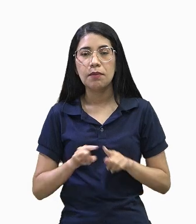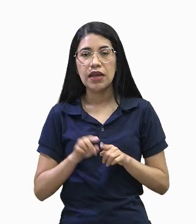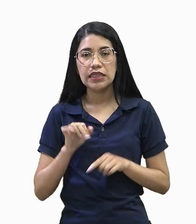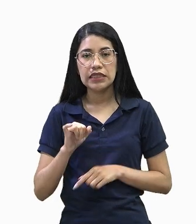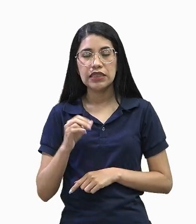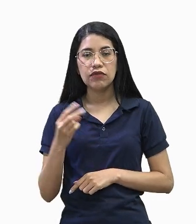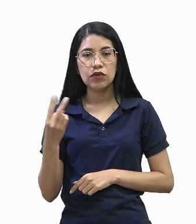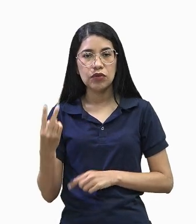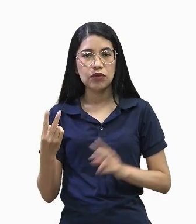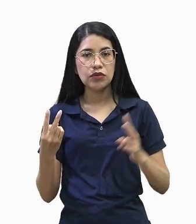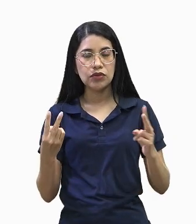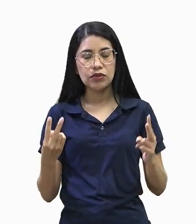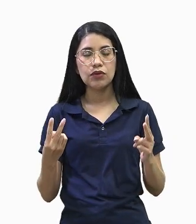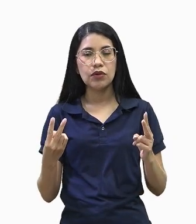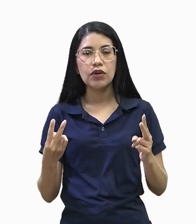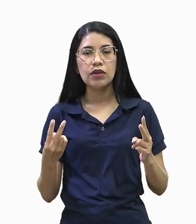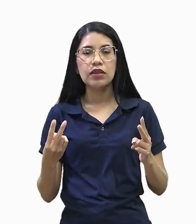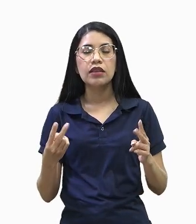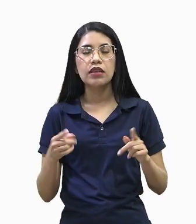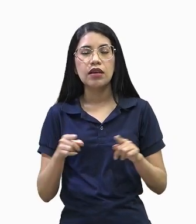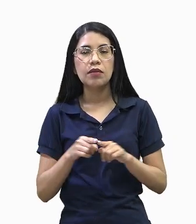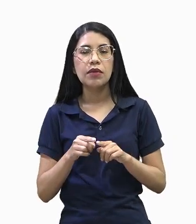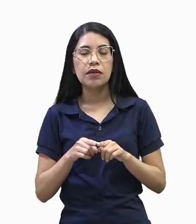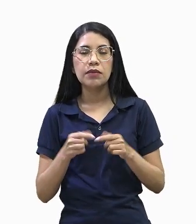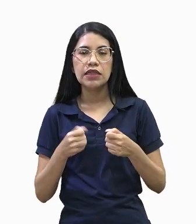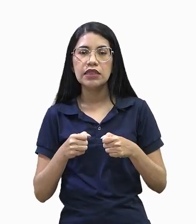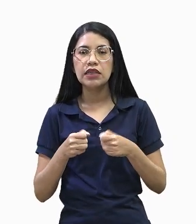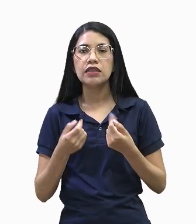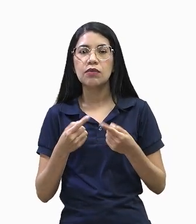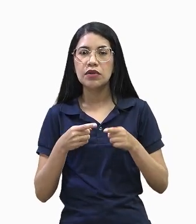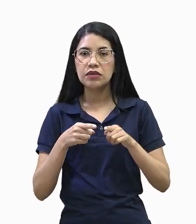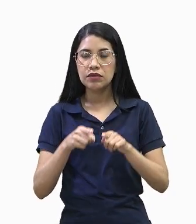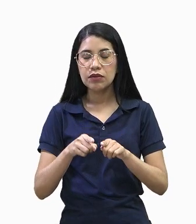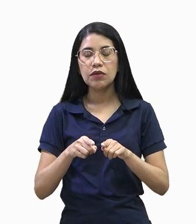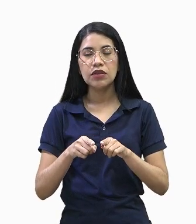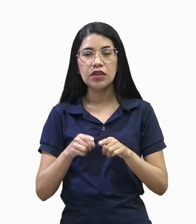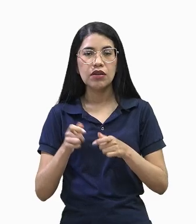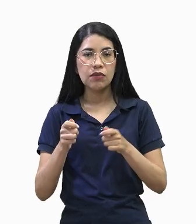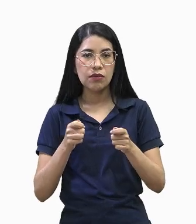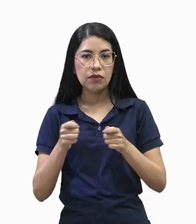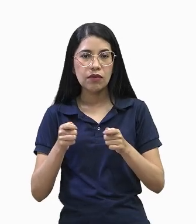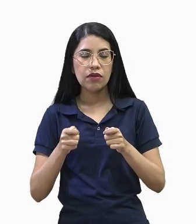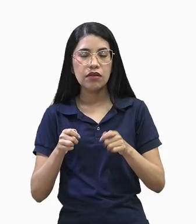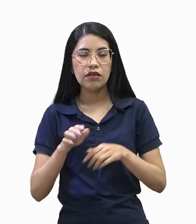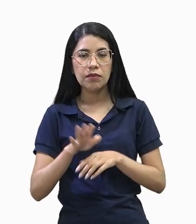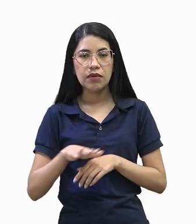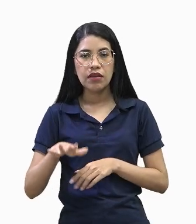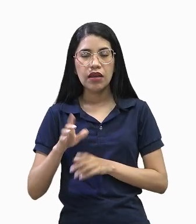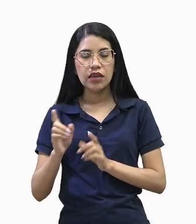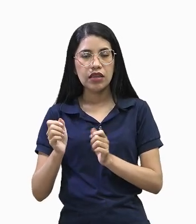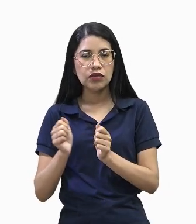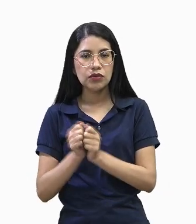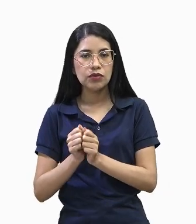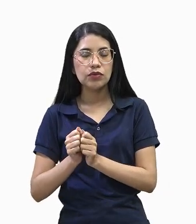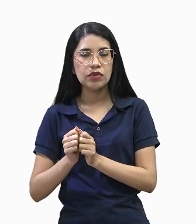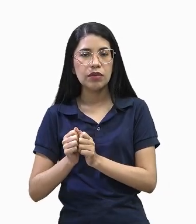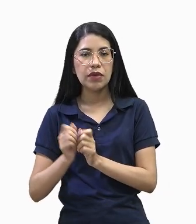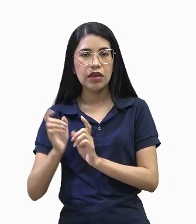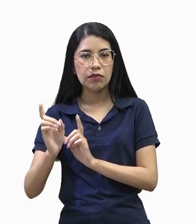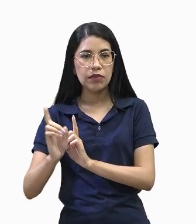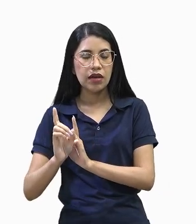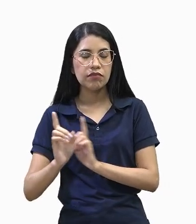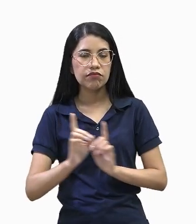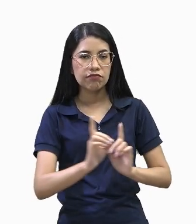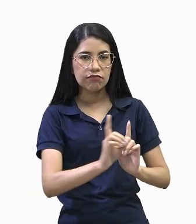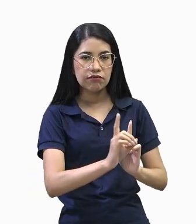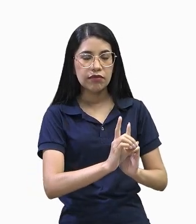a sincronia e o domínio da rede são fundamentais, como os jogadores se posicionando lado a lado ou um na